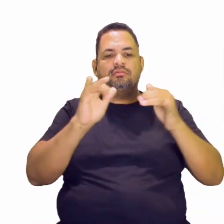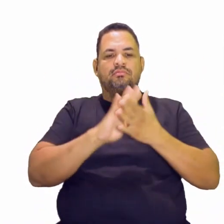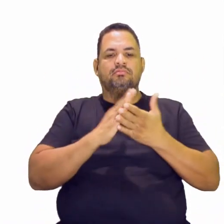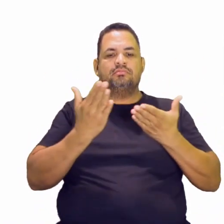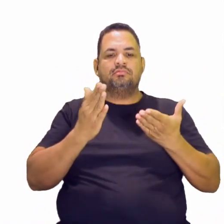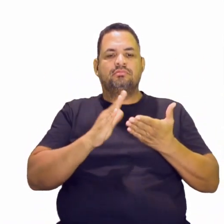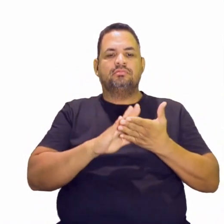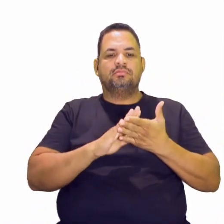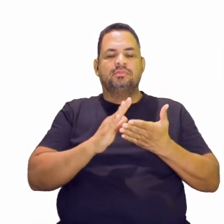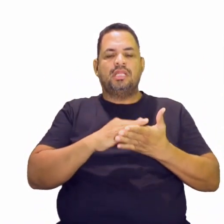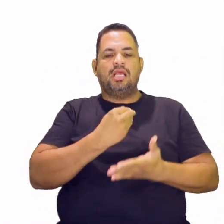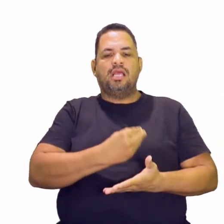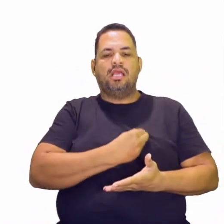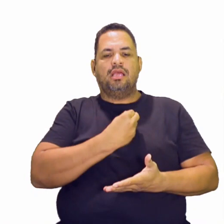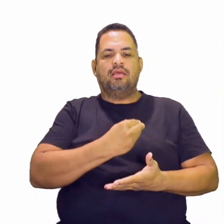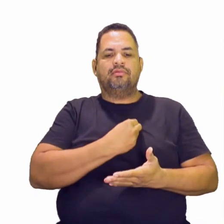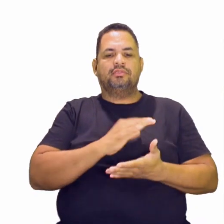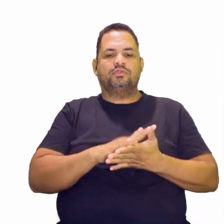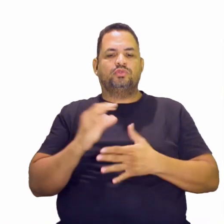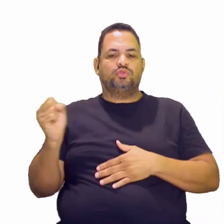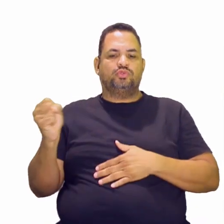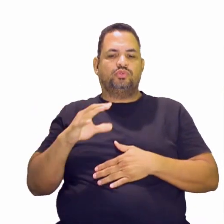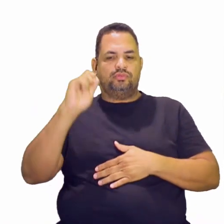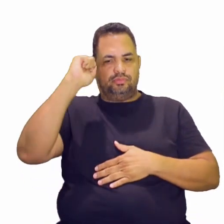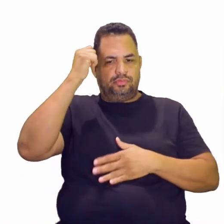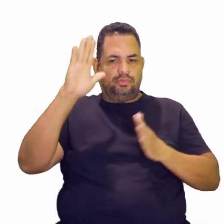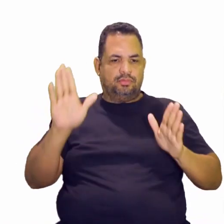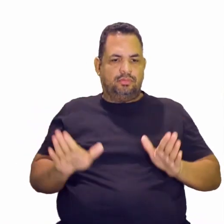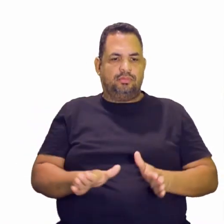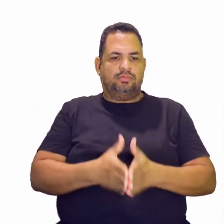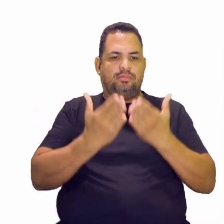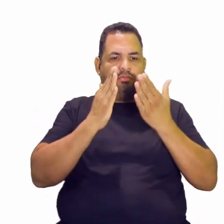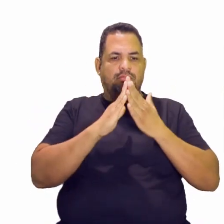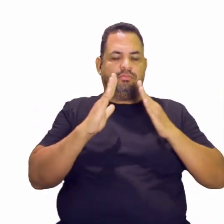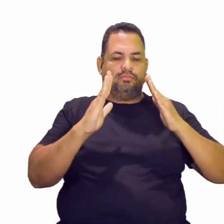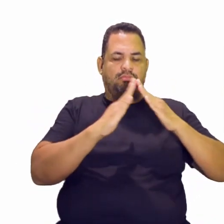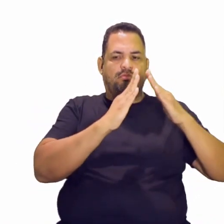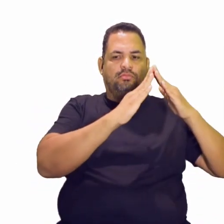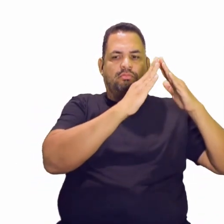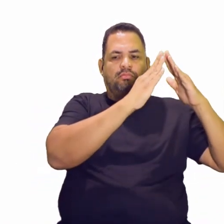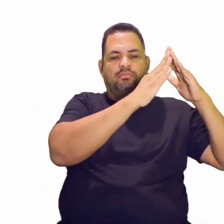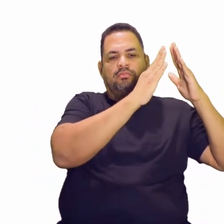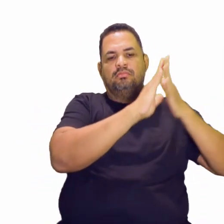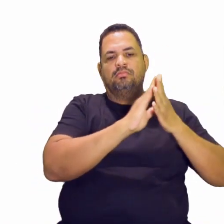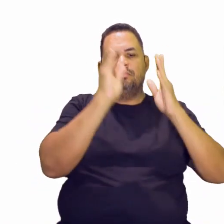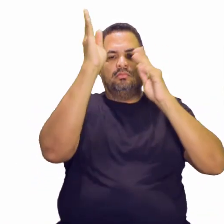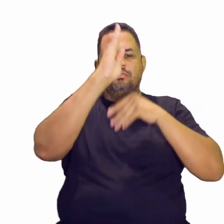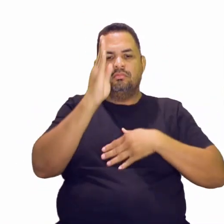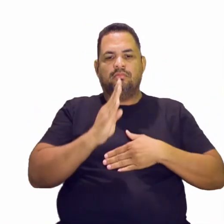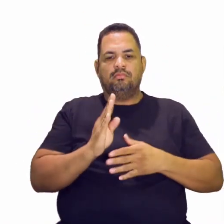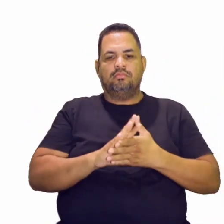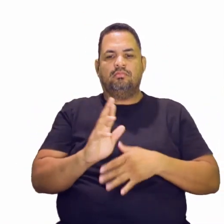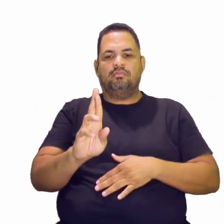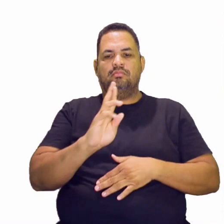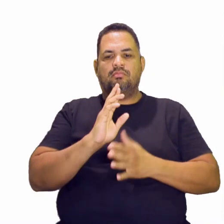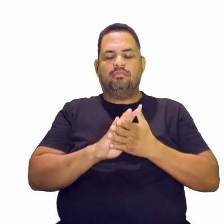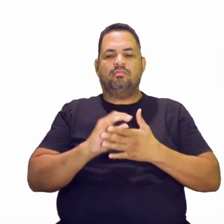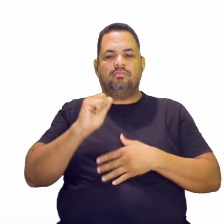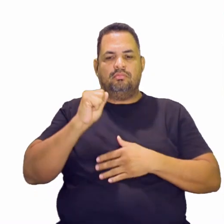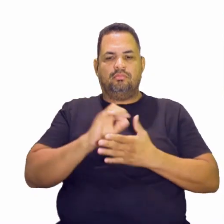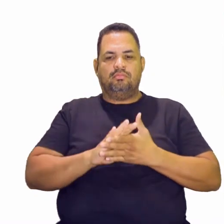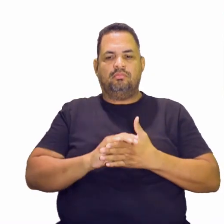a destruição da vida de jovens negros e pobres das periferias brasileiras. Então, é o